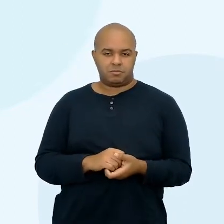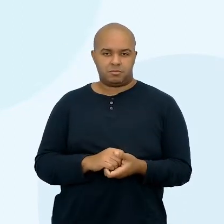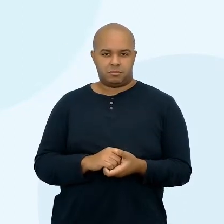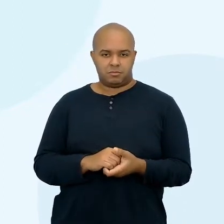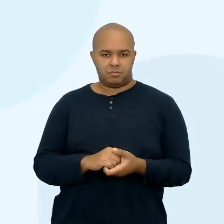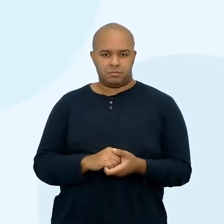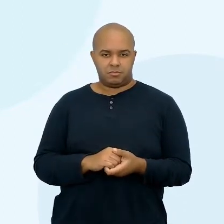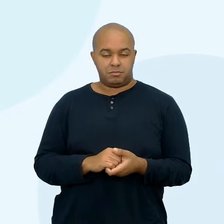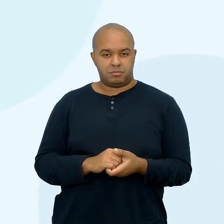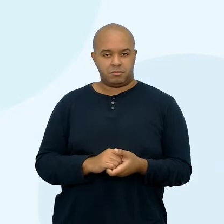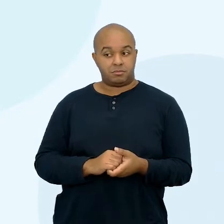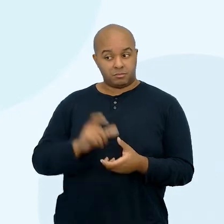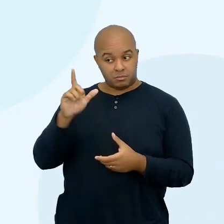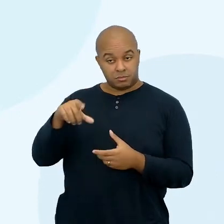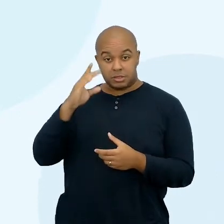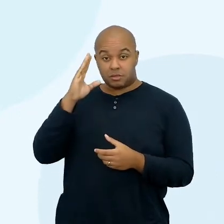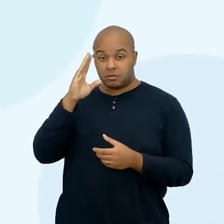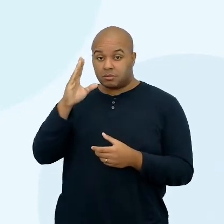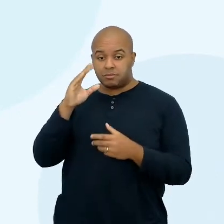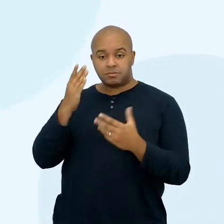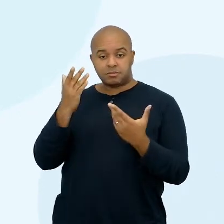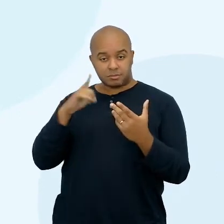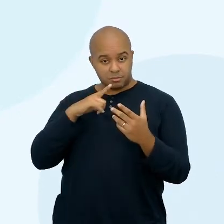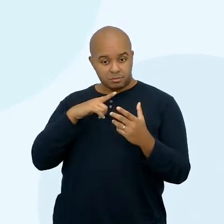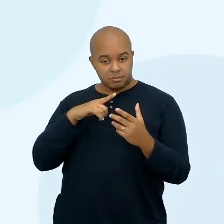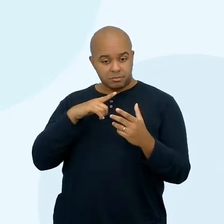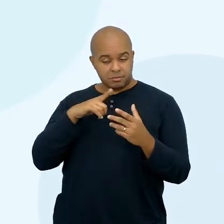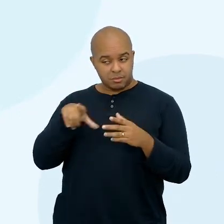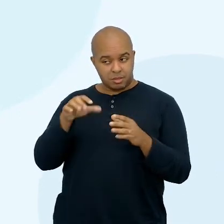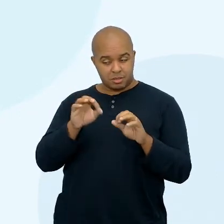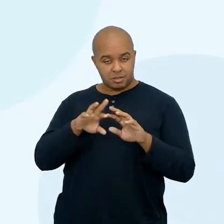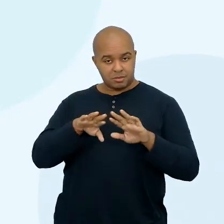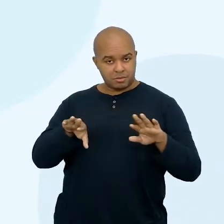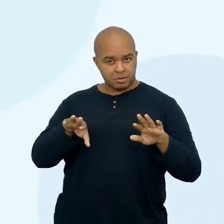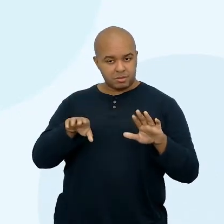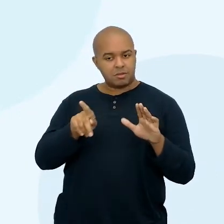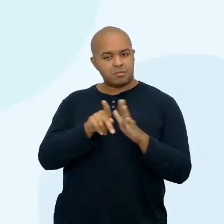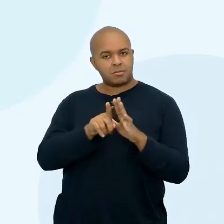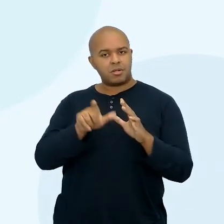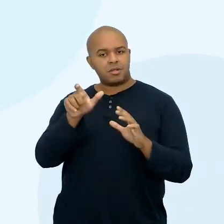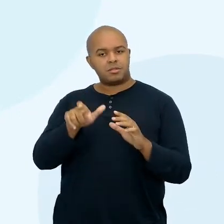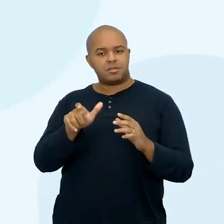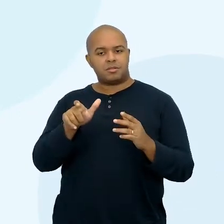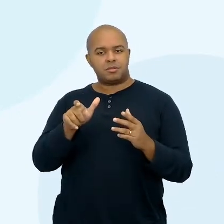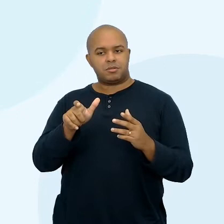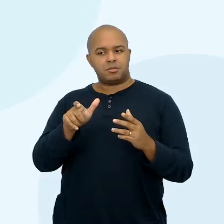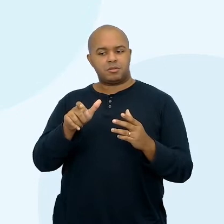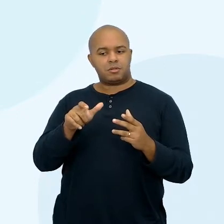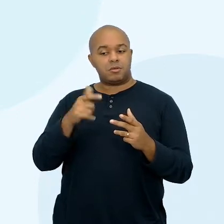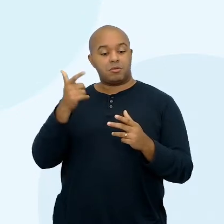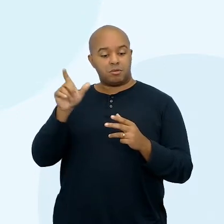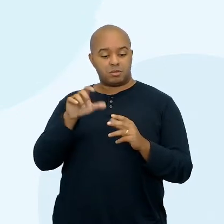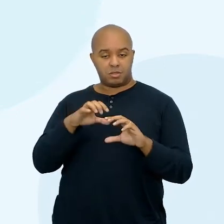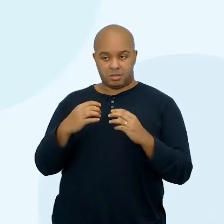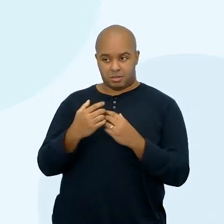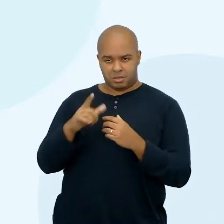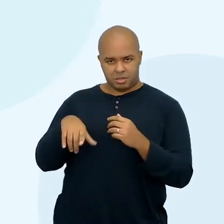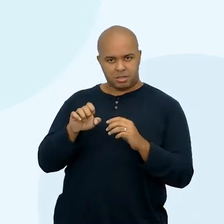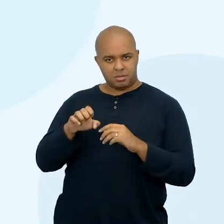que estados menos populosos. E aí, esses estados menos populosos,